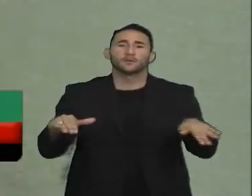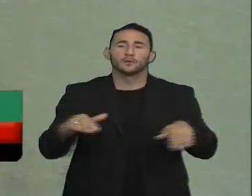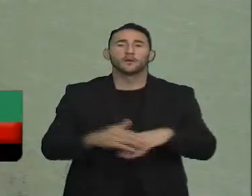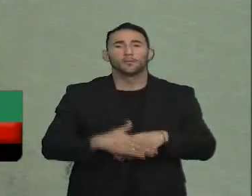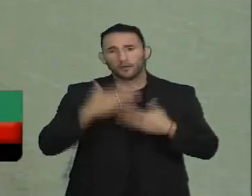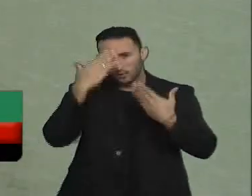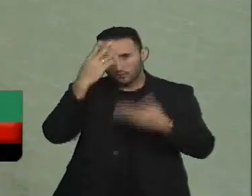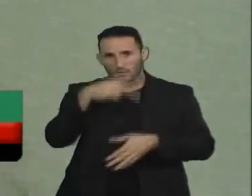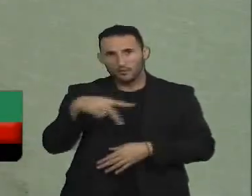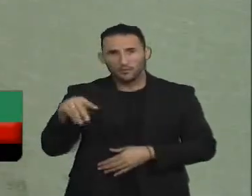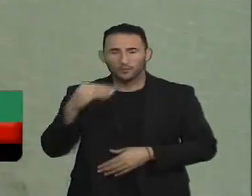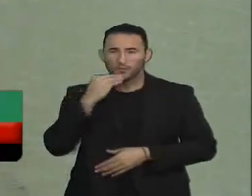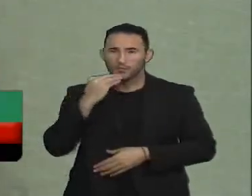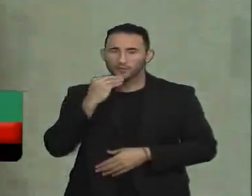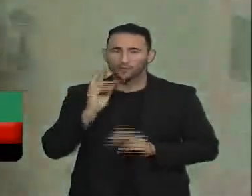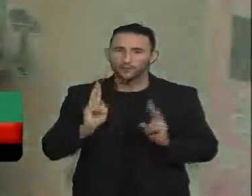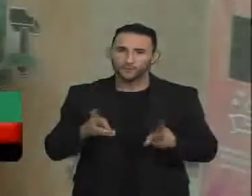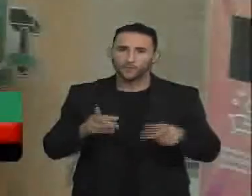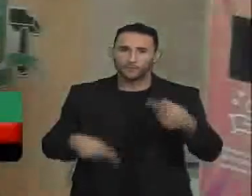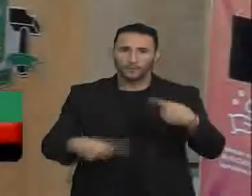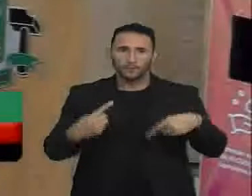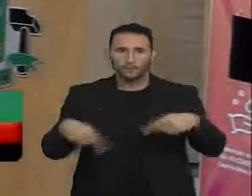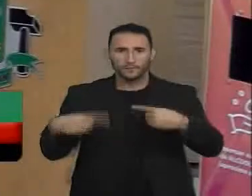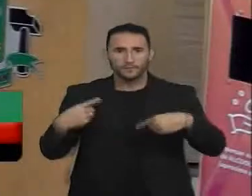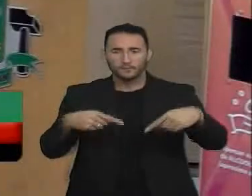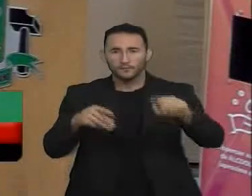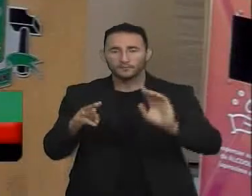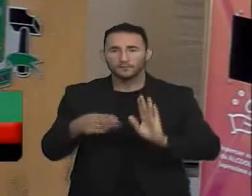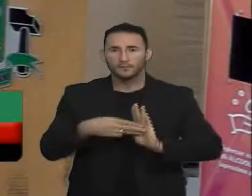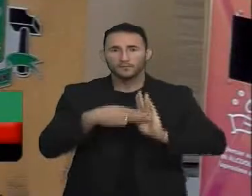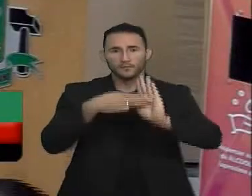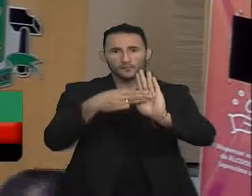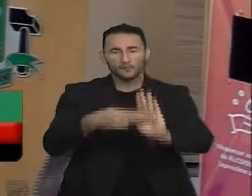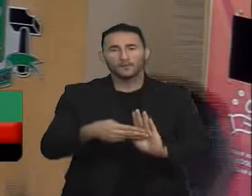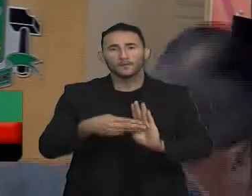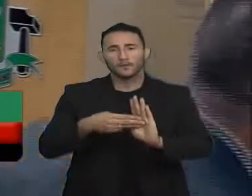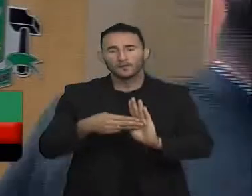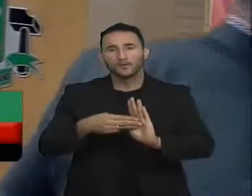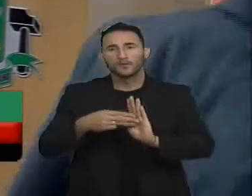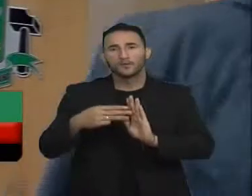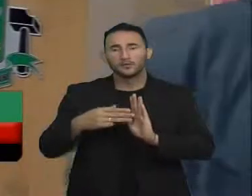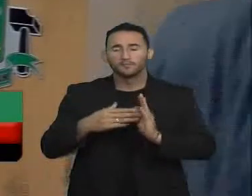oportunidade. Continua em discussão a moção de pesar número